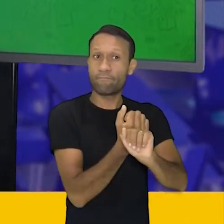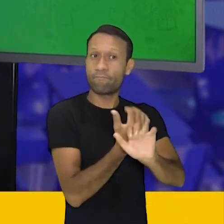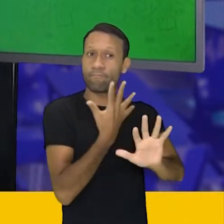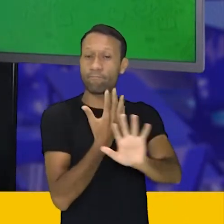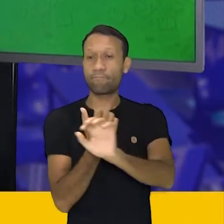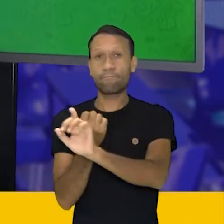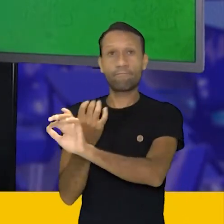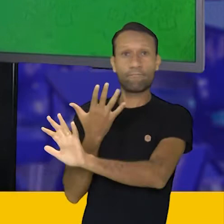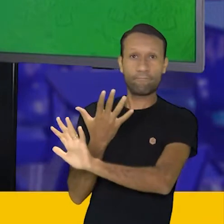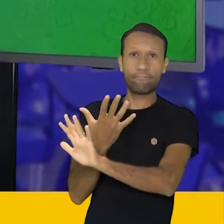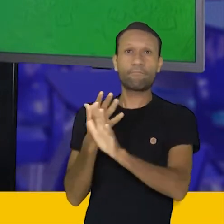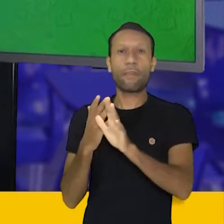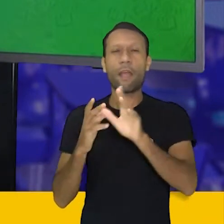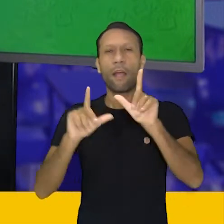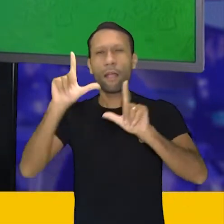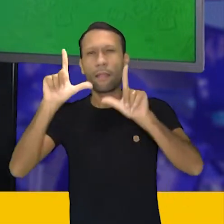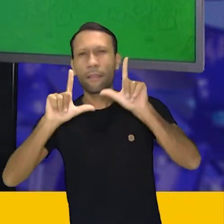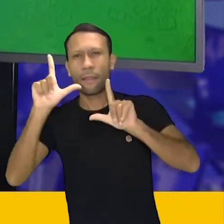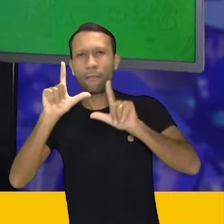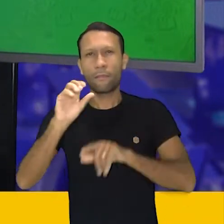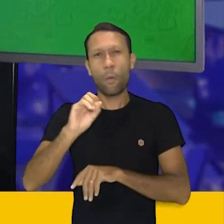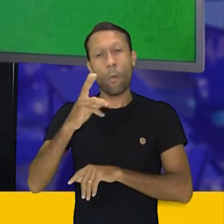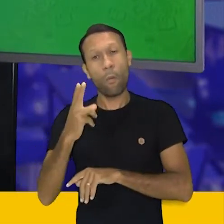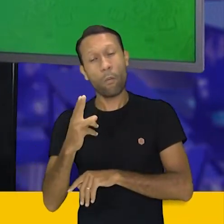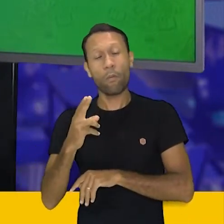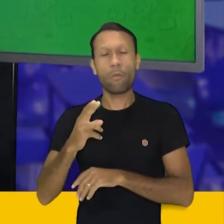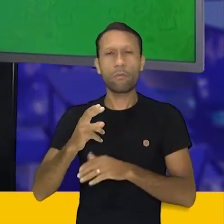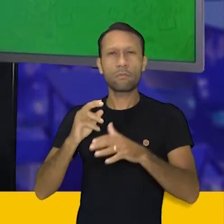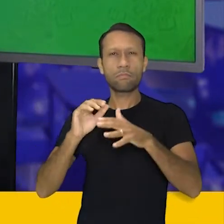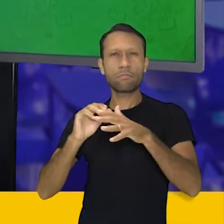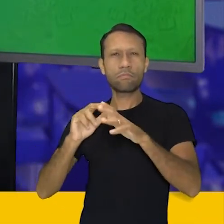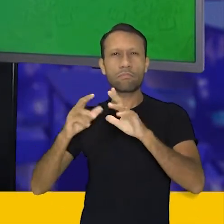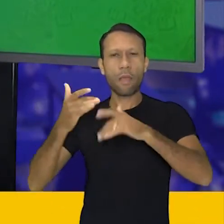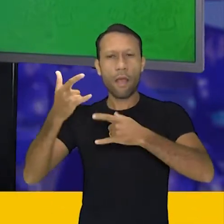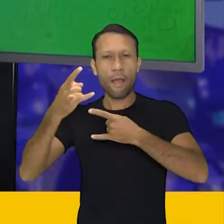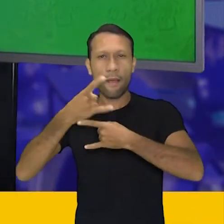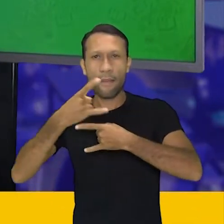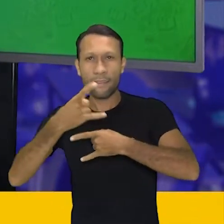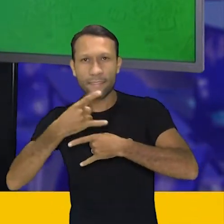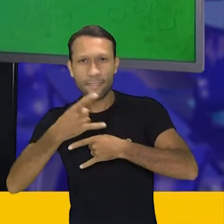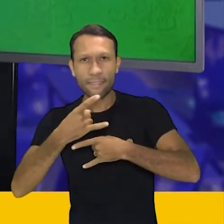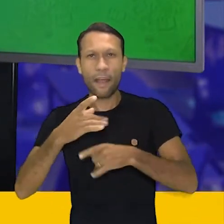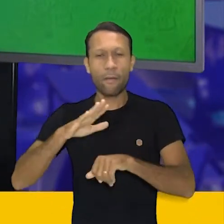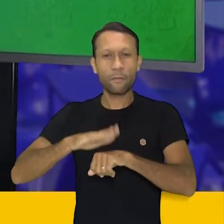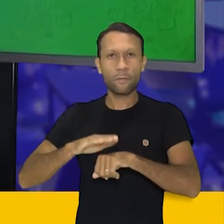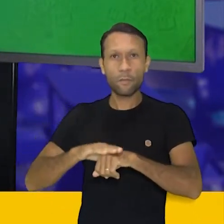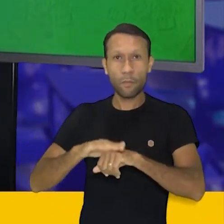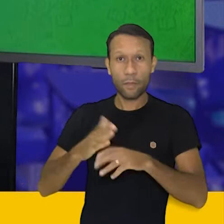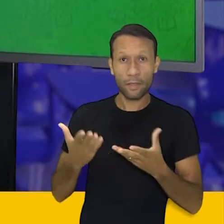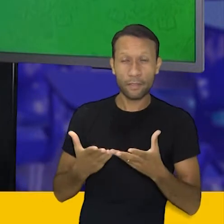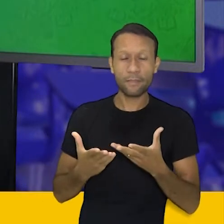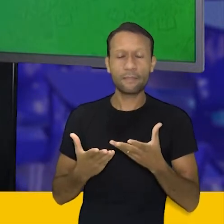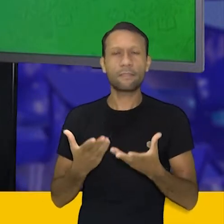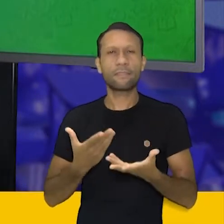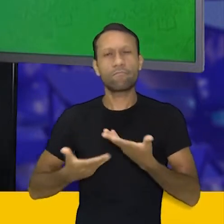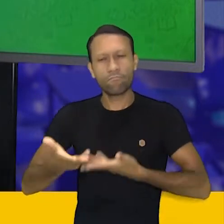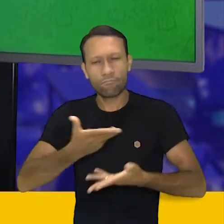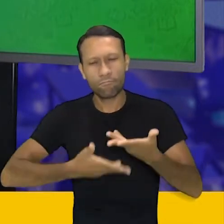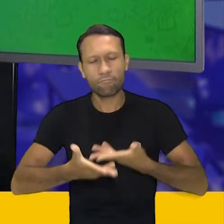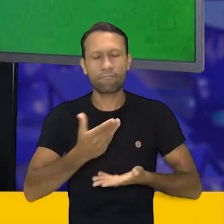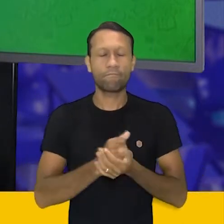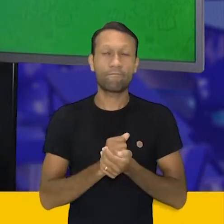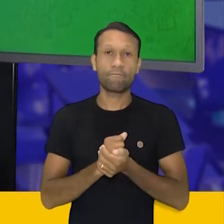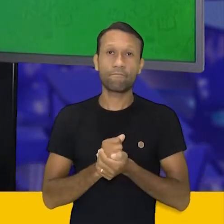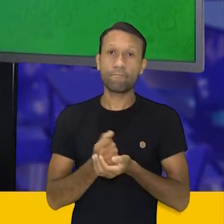através desses meios de comunicação, seja a TV ou seja as lives nos momentos das nossas